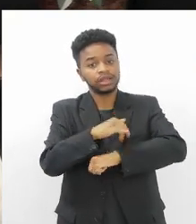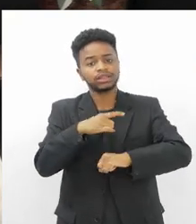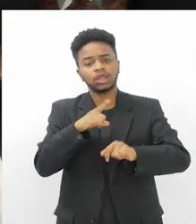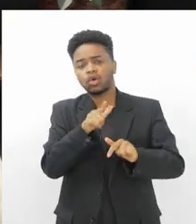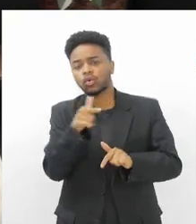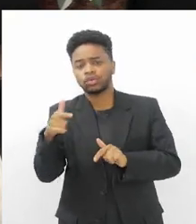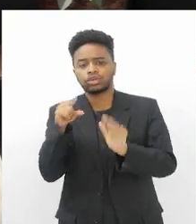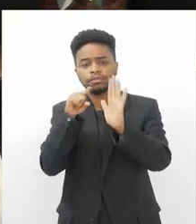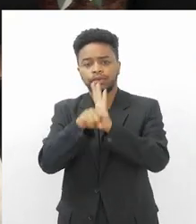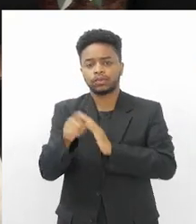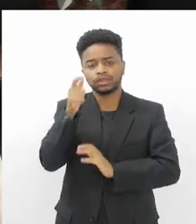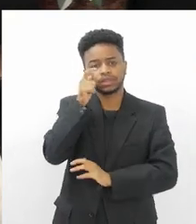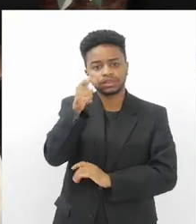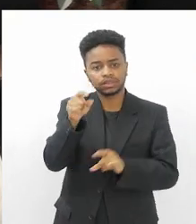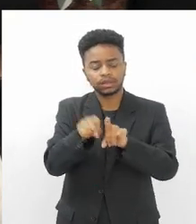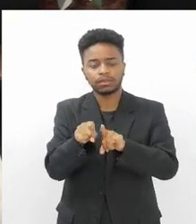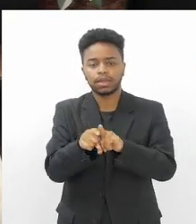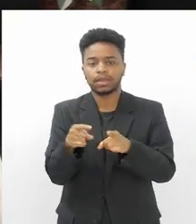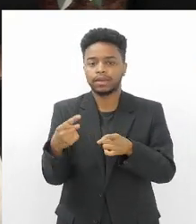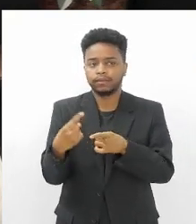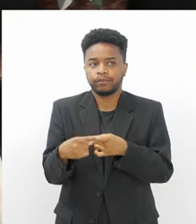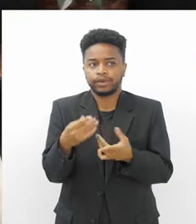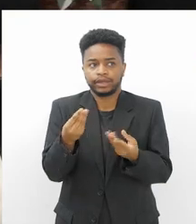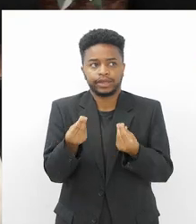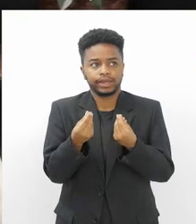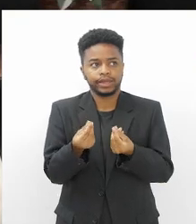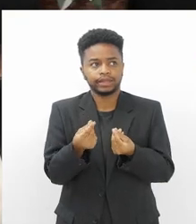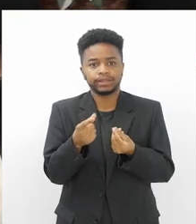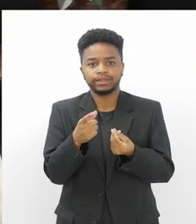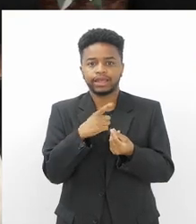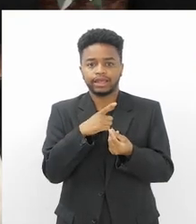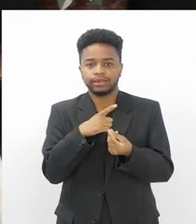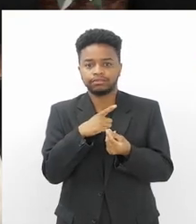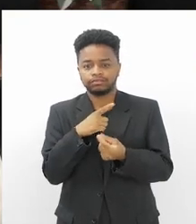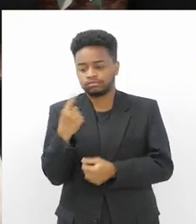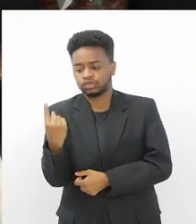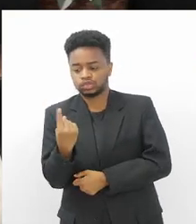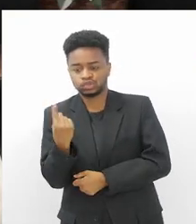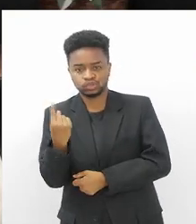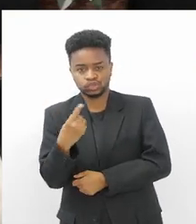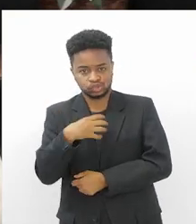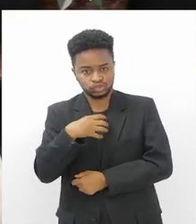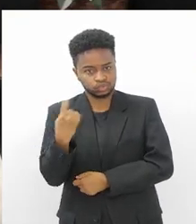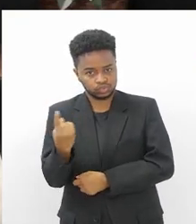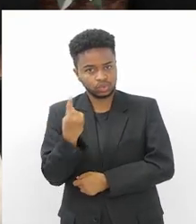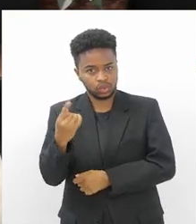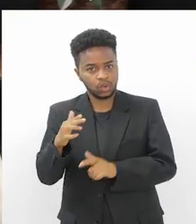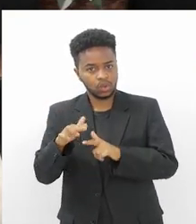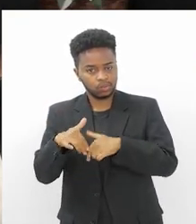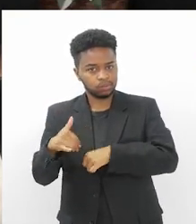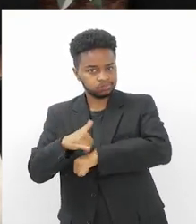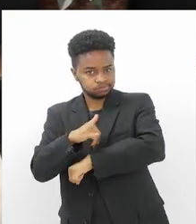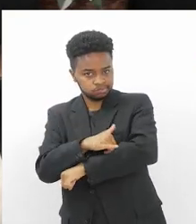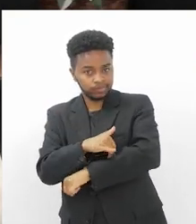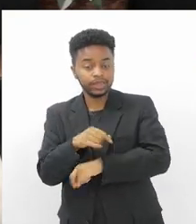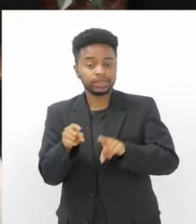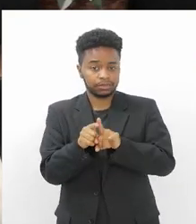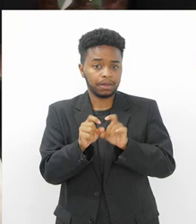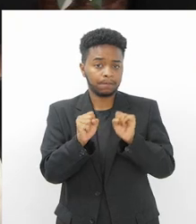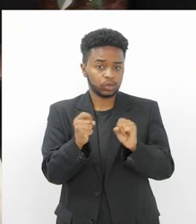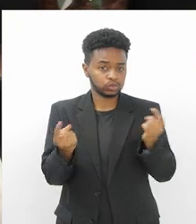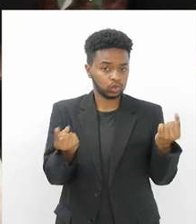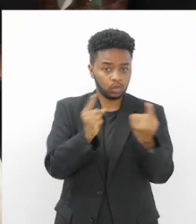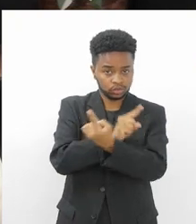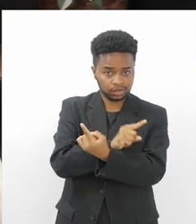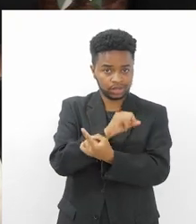consequências da obesidade, né? E até tem uma pergunta interessante, porque a gente tem, vamos botar assim, um caminho solidão, que causa